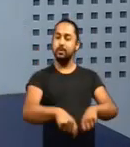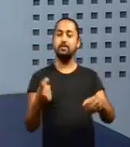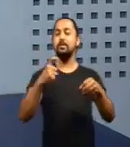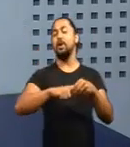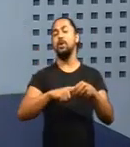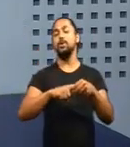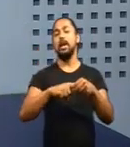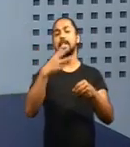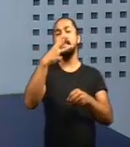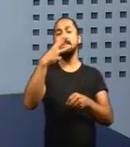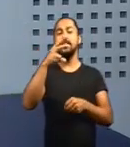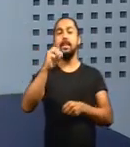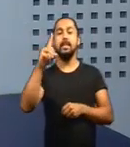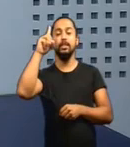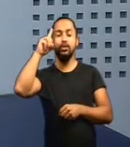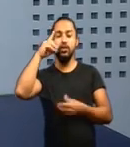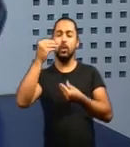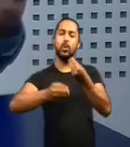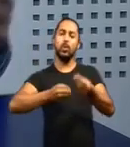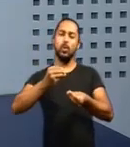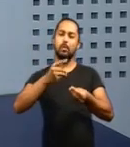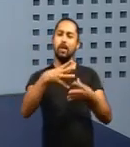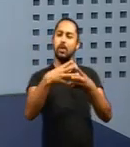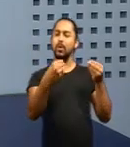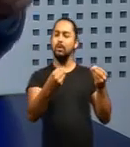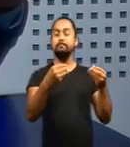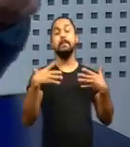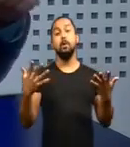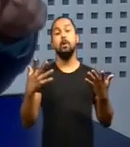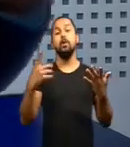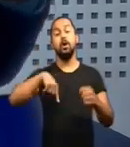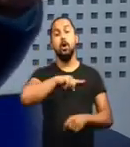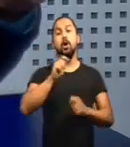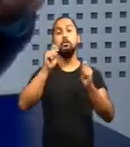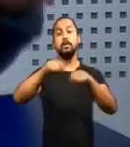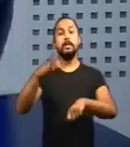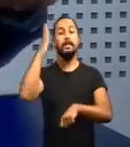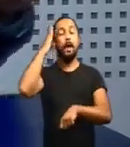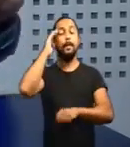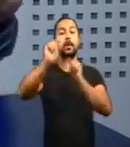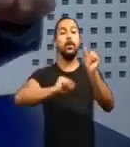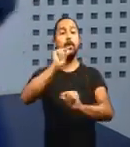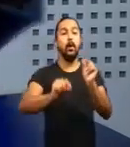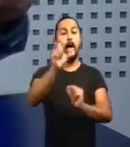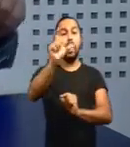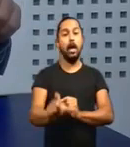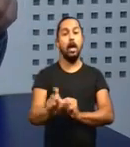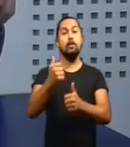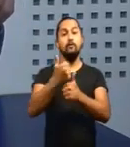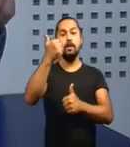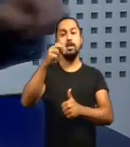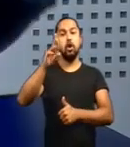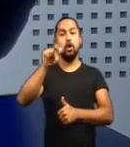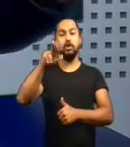de governo daqui a 30 dias, caso ele se recupere? Então é preciso saber se Rogério Cruz tem condições de montar uma equipe